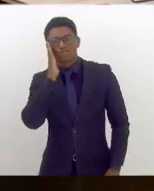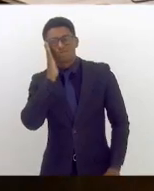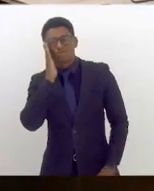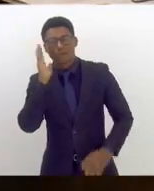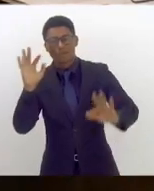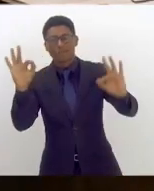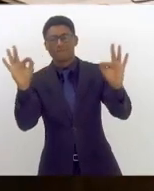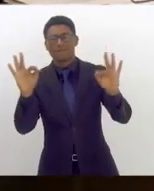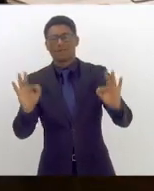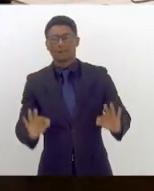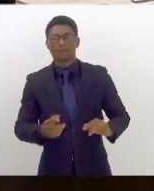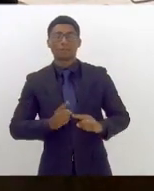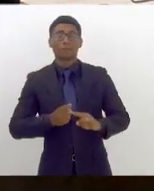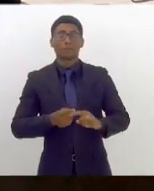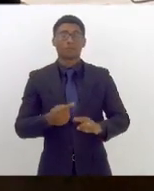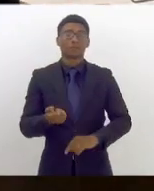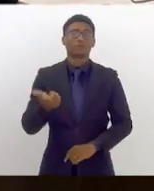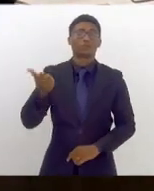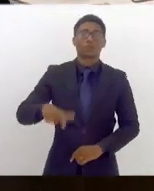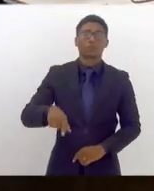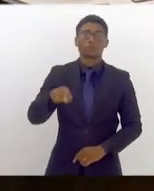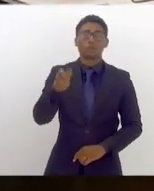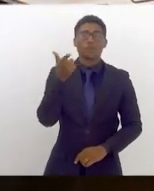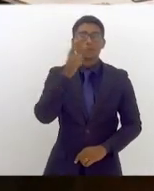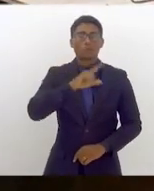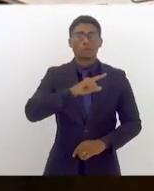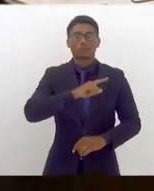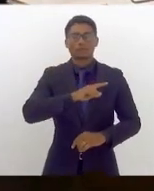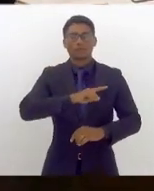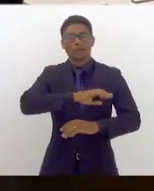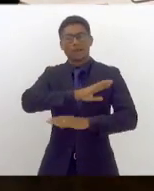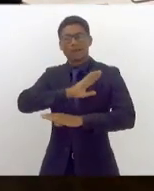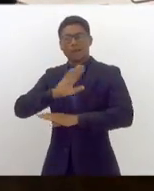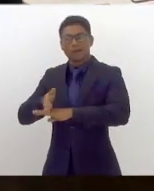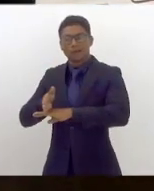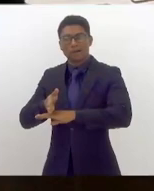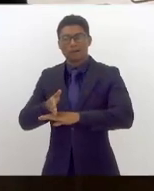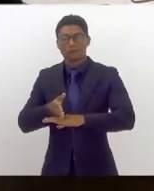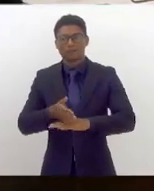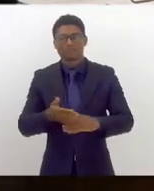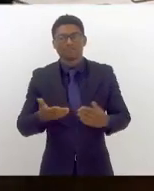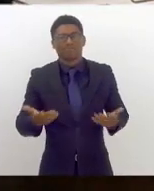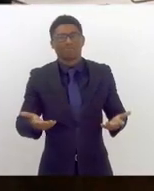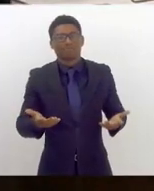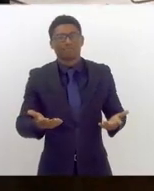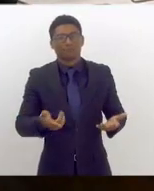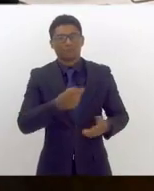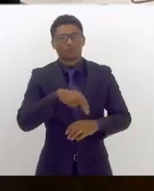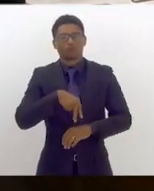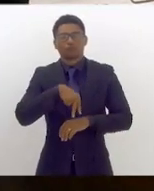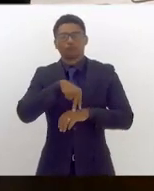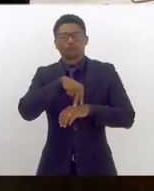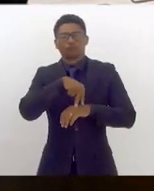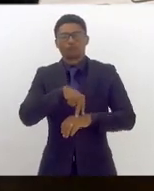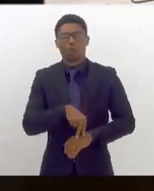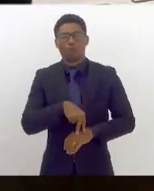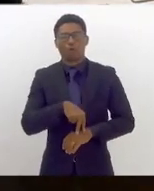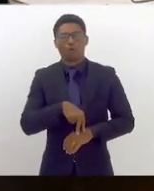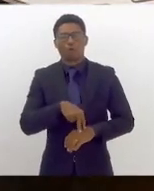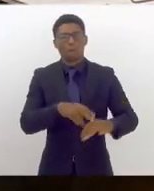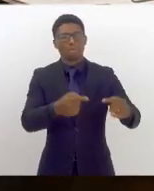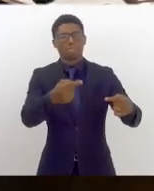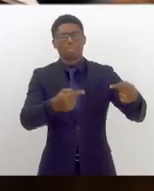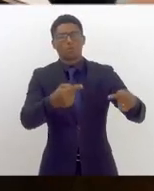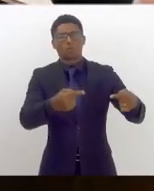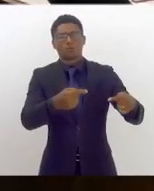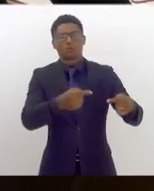mais uma vez ele derrotou a loja que o mérito para se afirmar no processo político